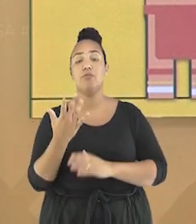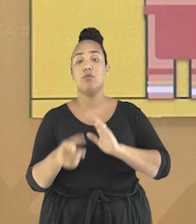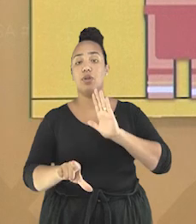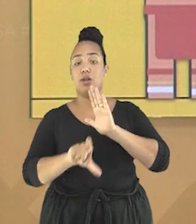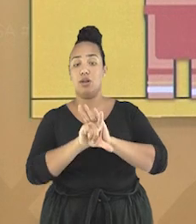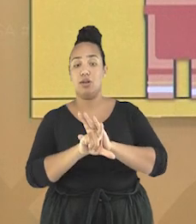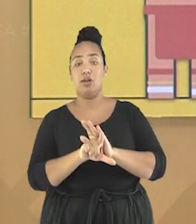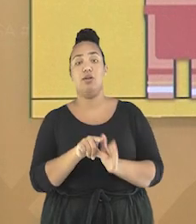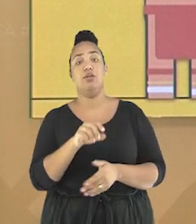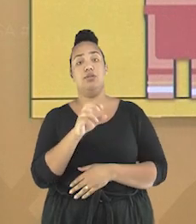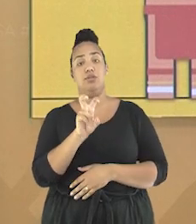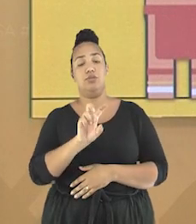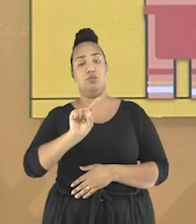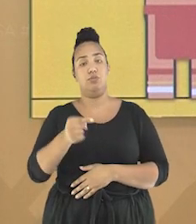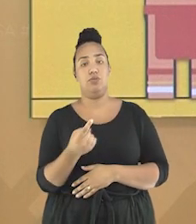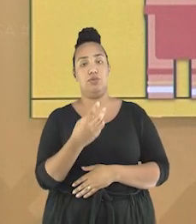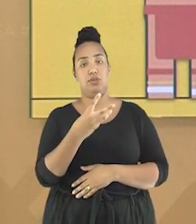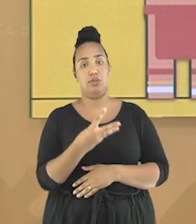através da Lei nº